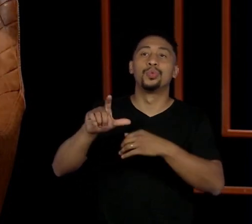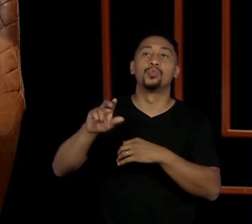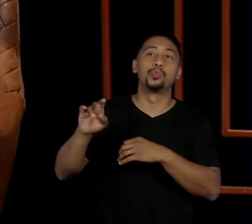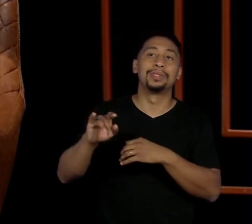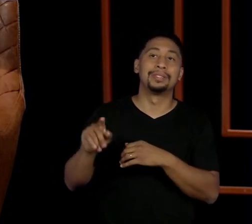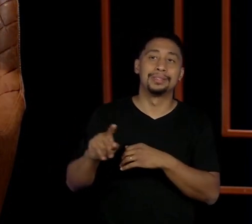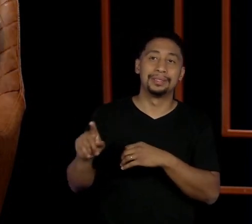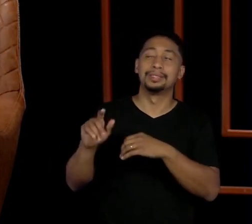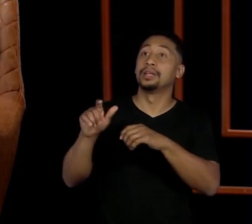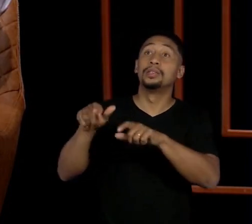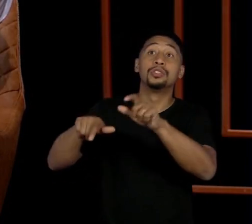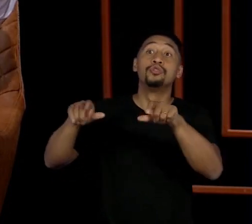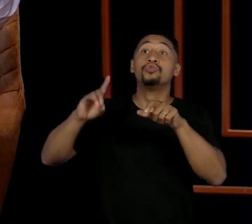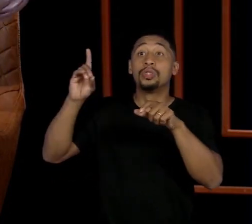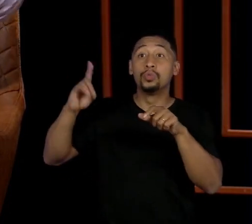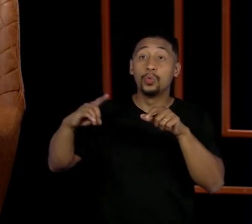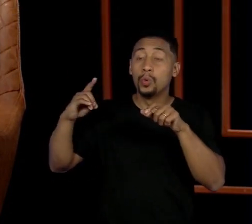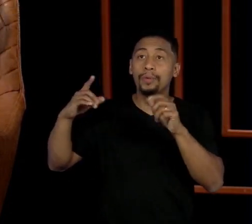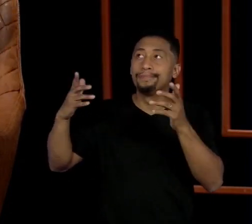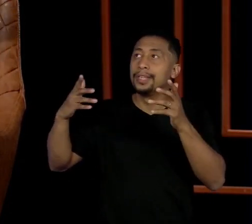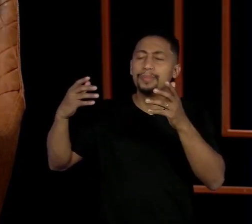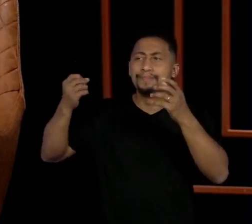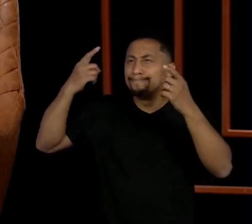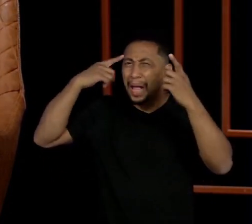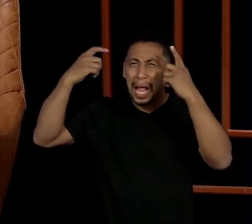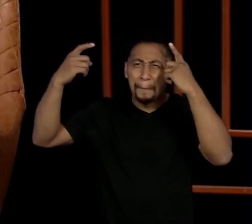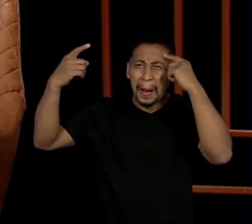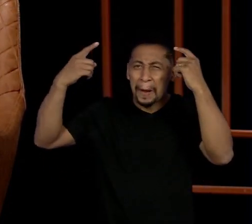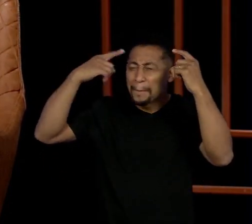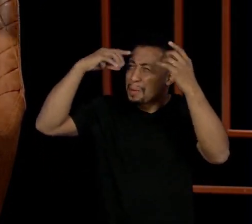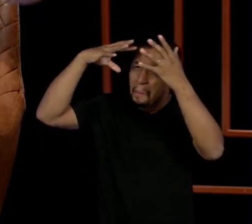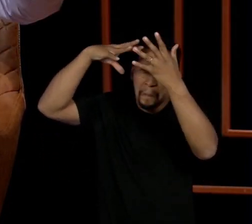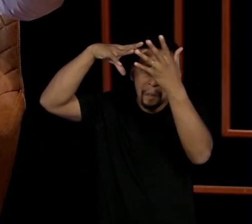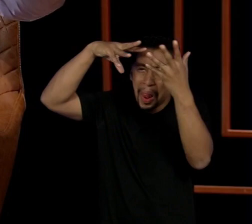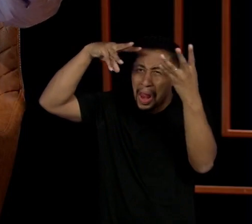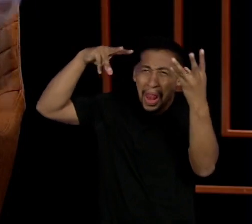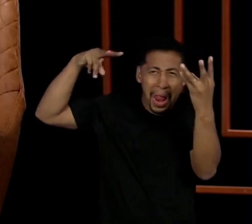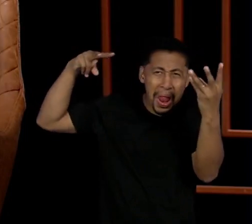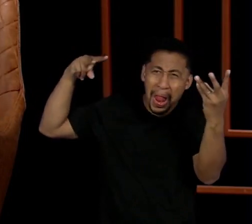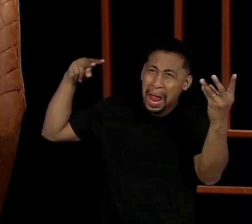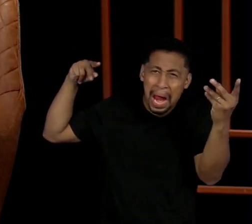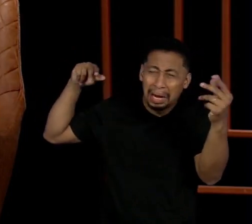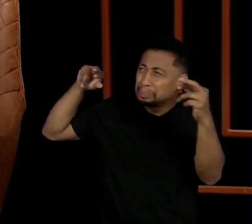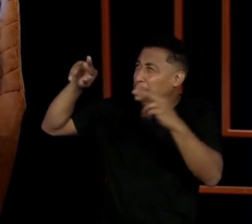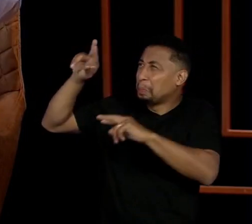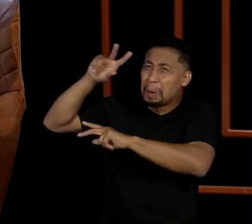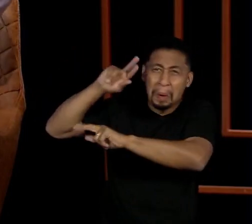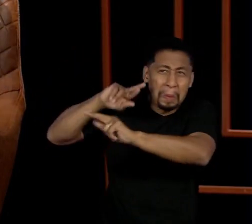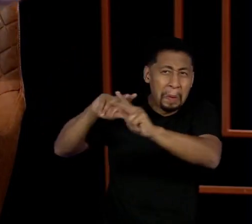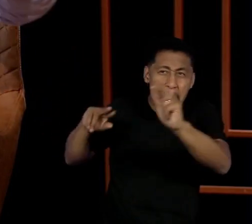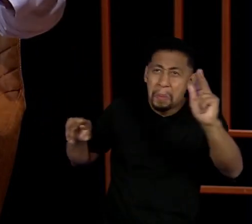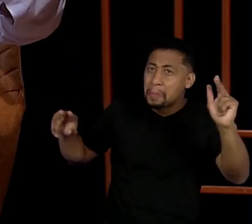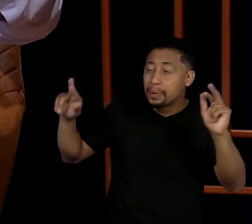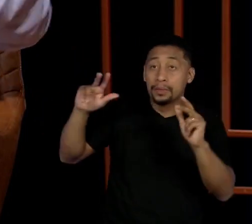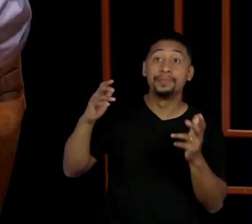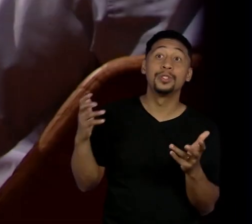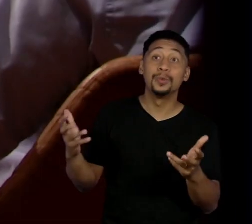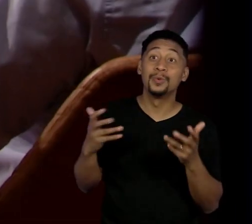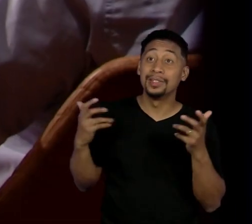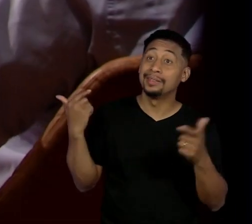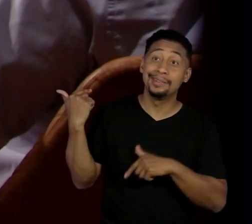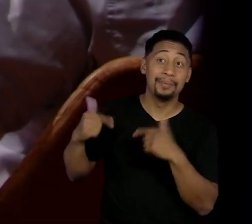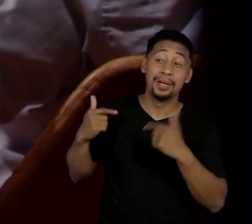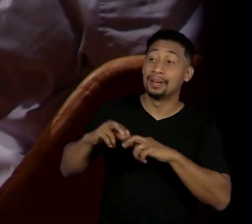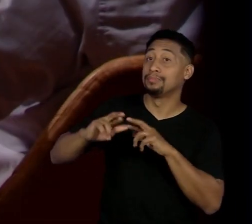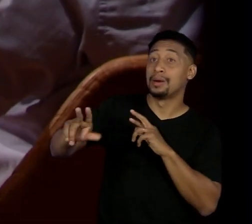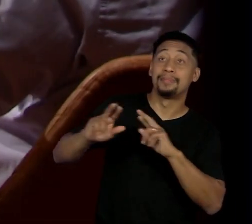os diretores são donos de universos, alguns com universos infinitos, né? Por isso que eu queria tanto ter trabalhado com tantos, como, por